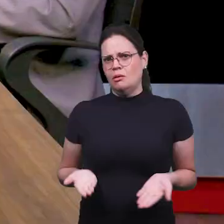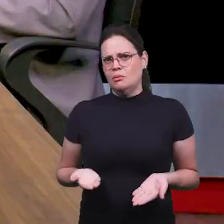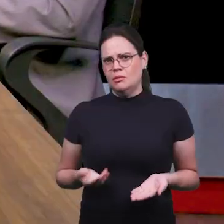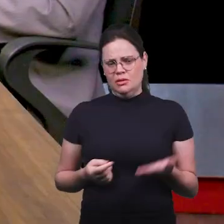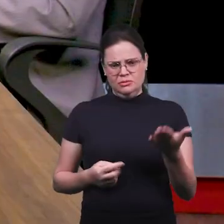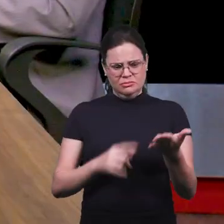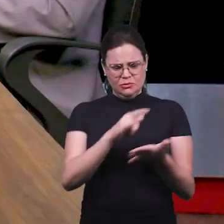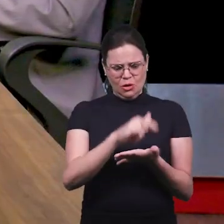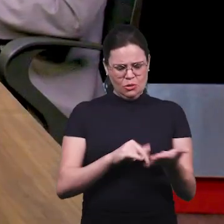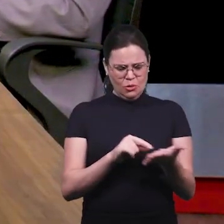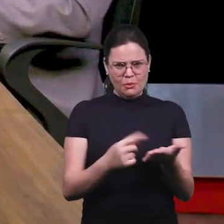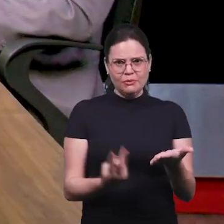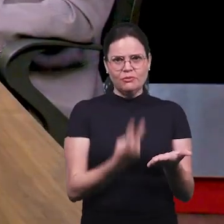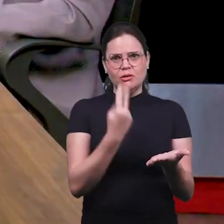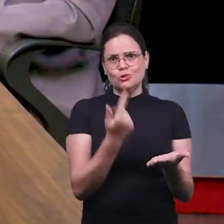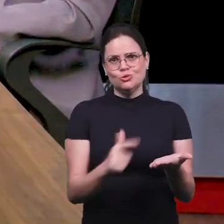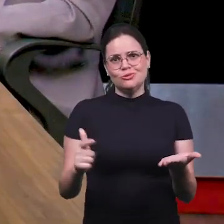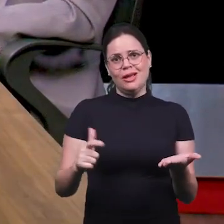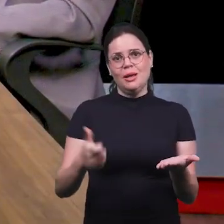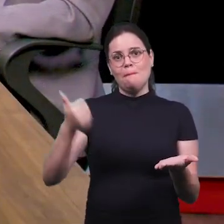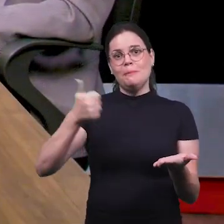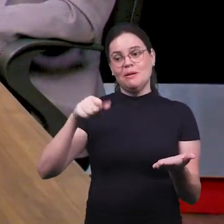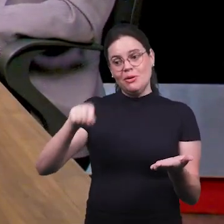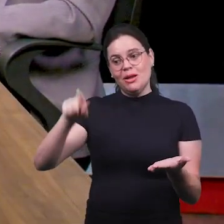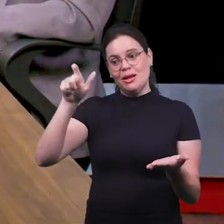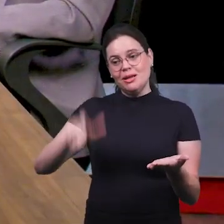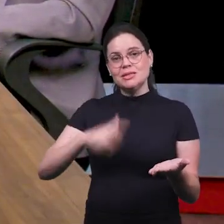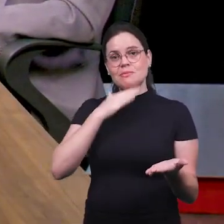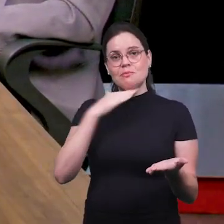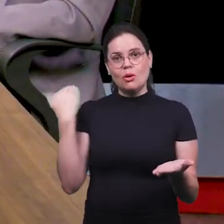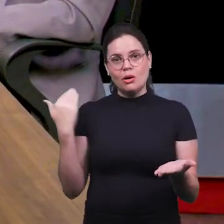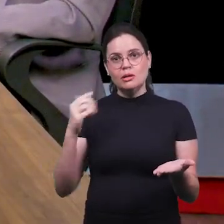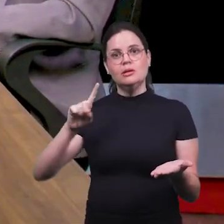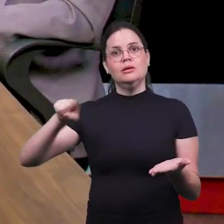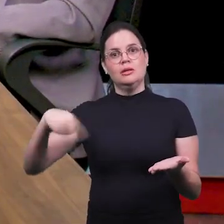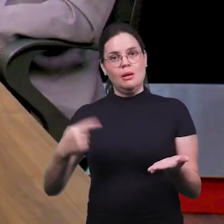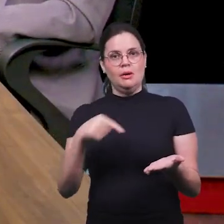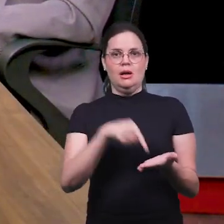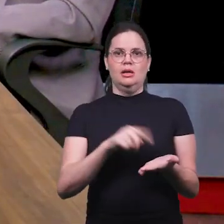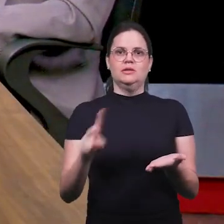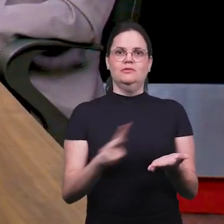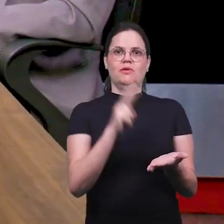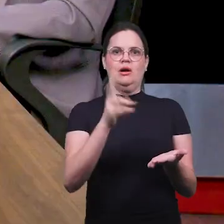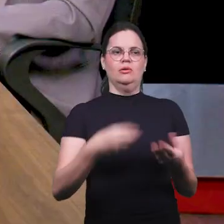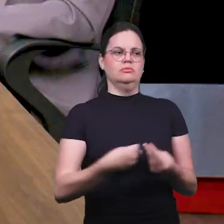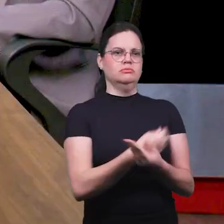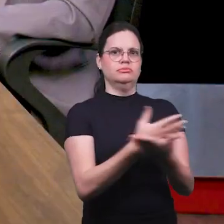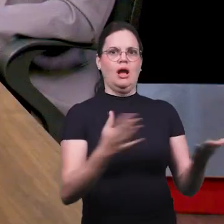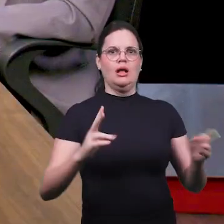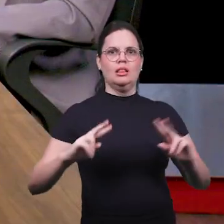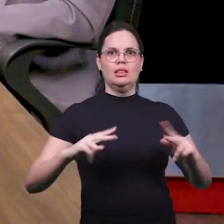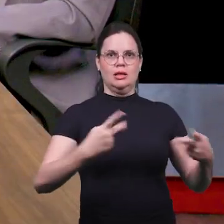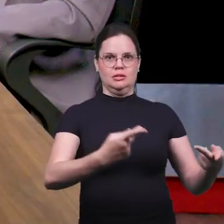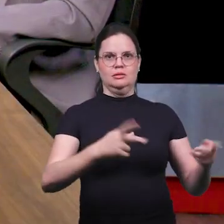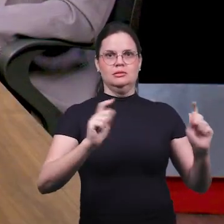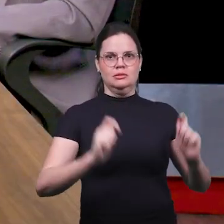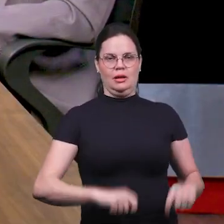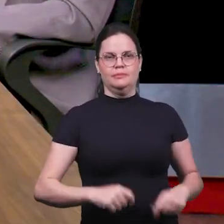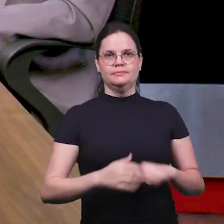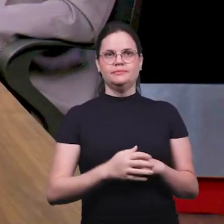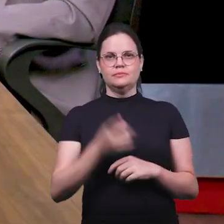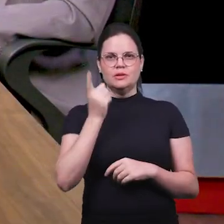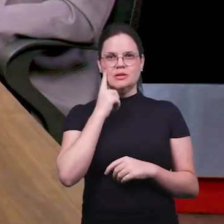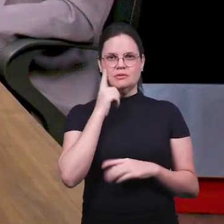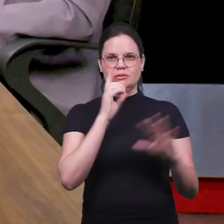ele precisa morrer primeiro, para depois você ter direito à herança, né? E aí nós vamos ver essas figuras proféticas aqui ao longo do programa, nós vamos ver